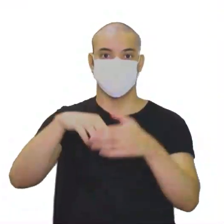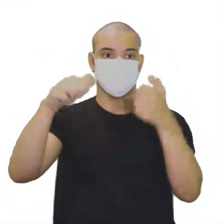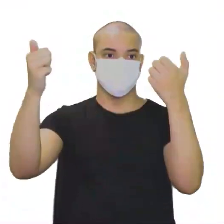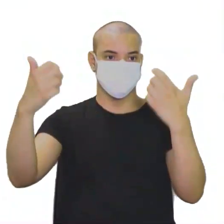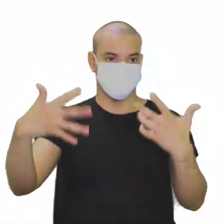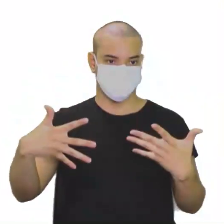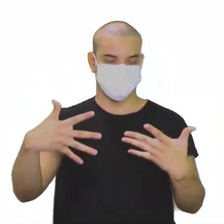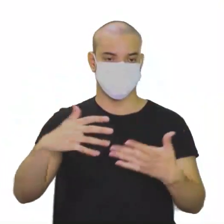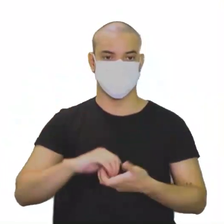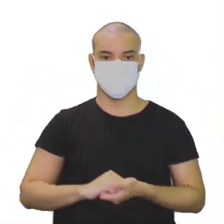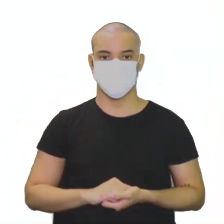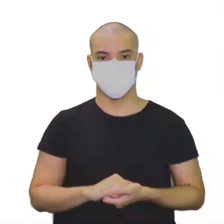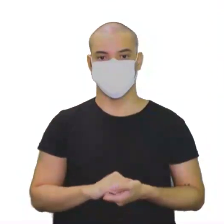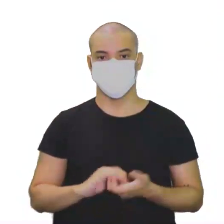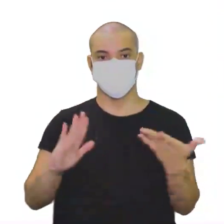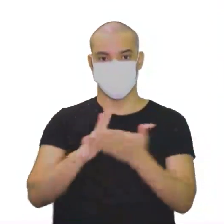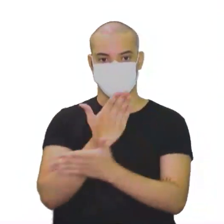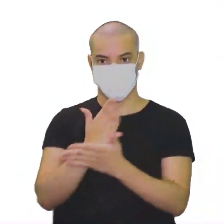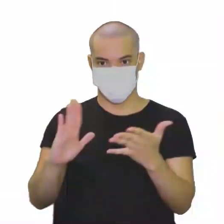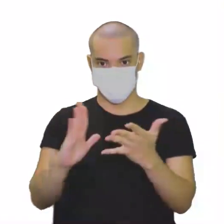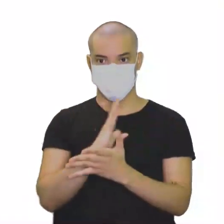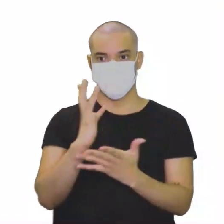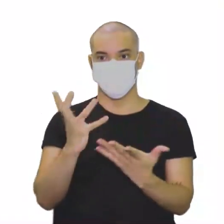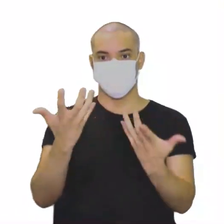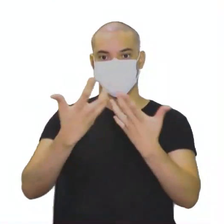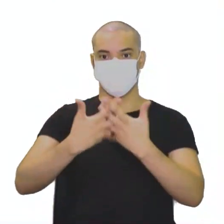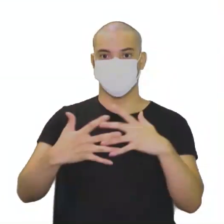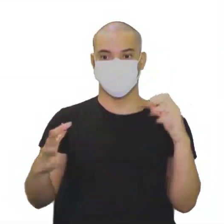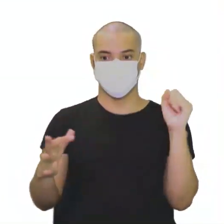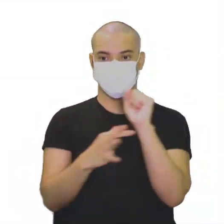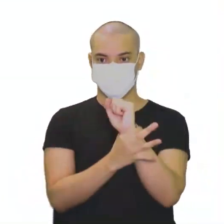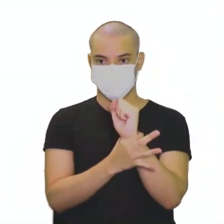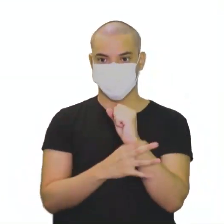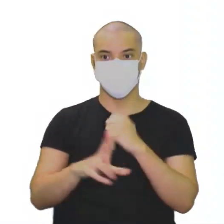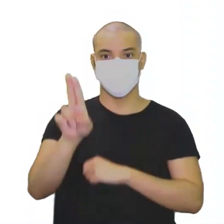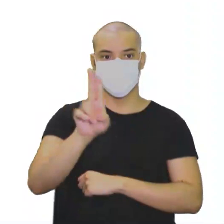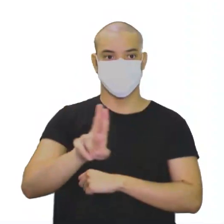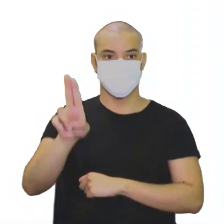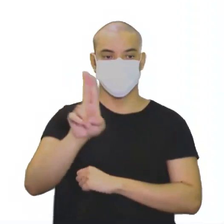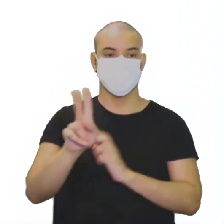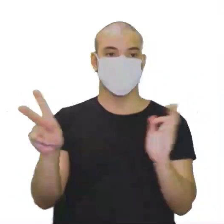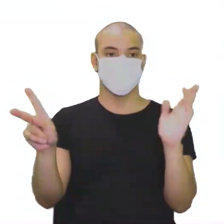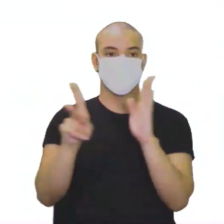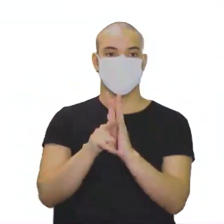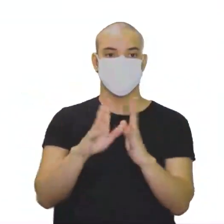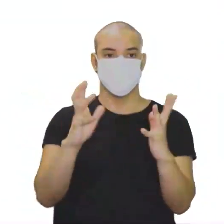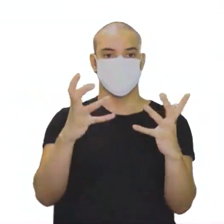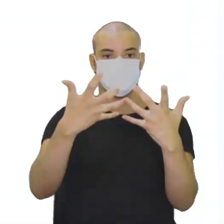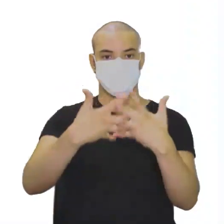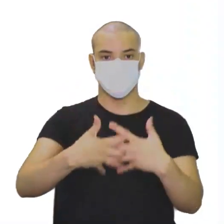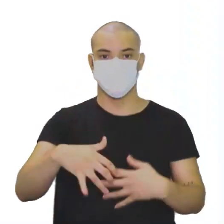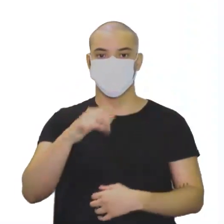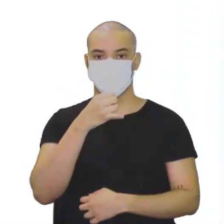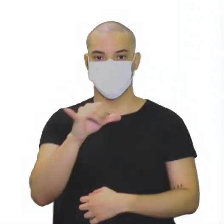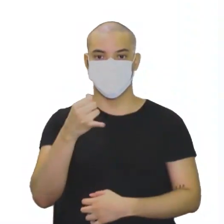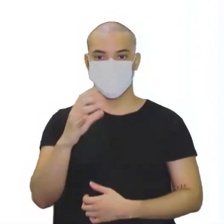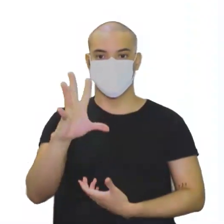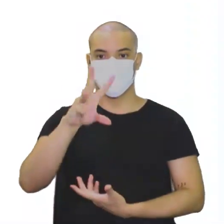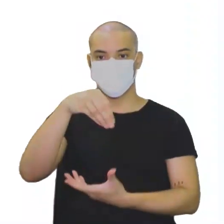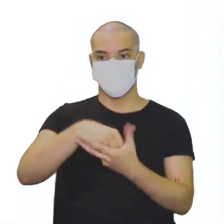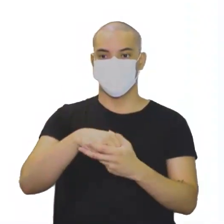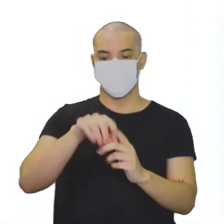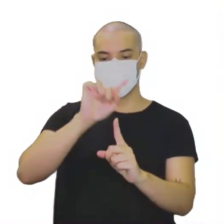questão. Bom, alguns dispositivos de segurança utilizados em circuitos elétricos possuem